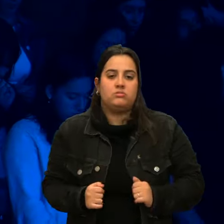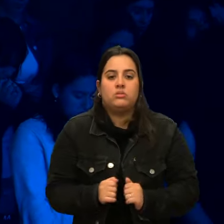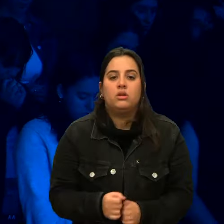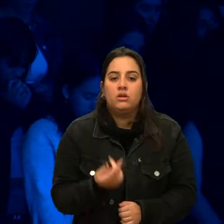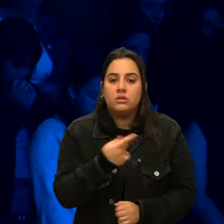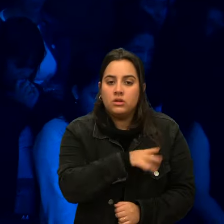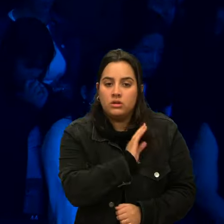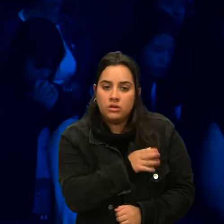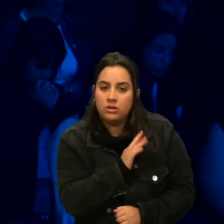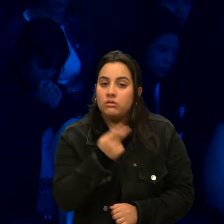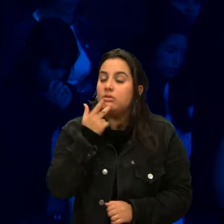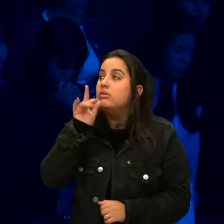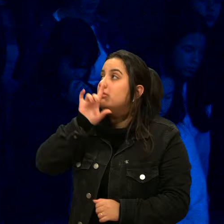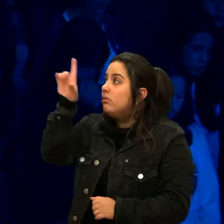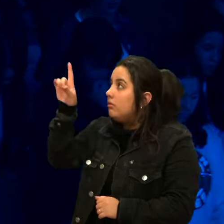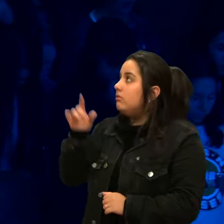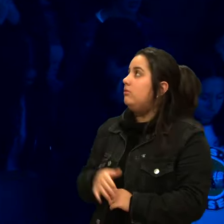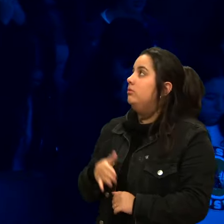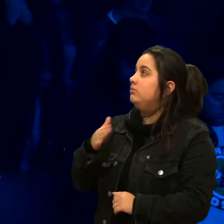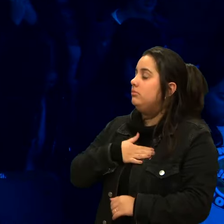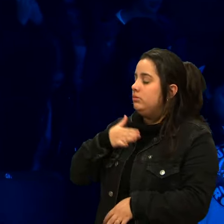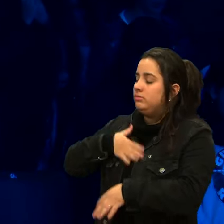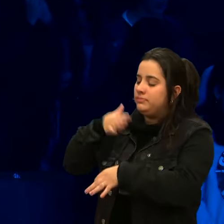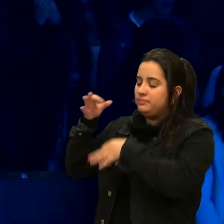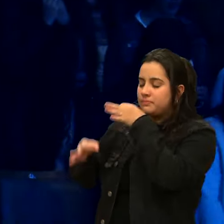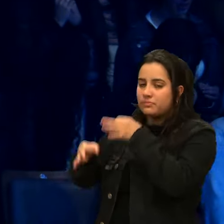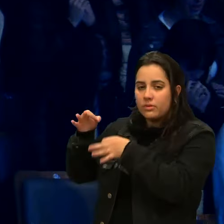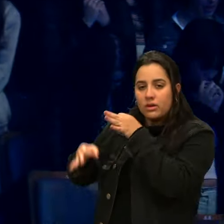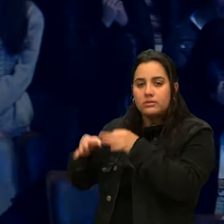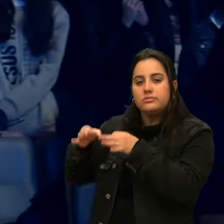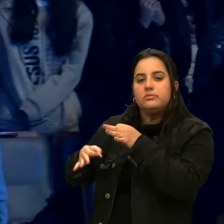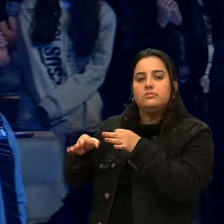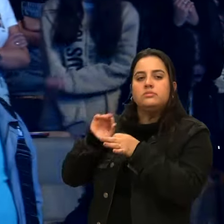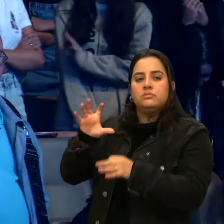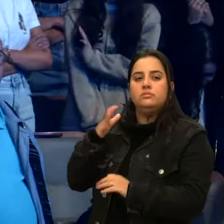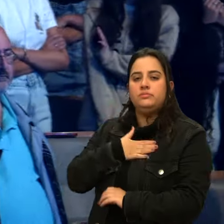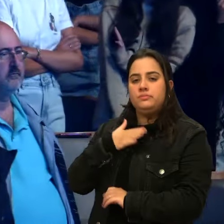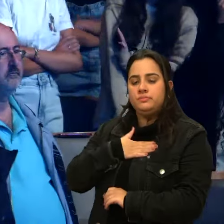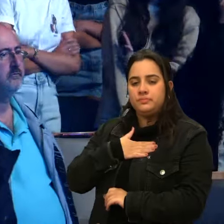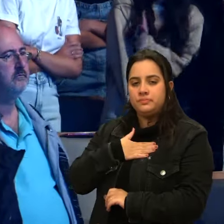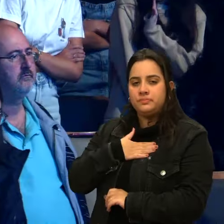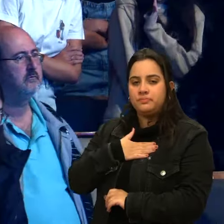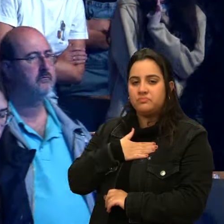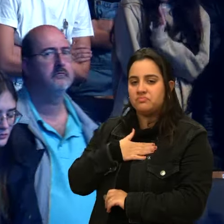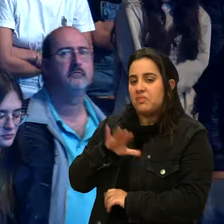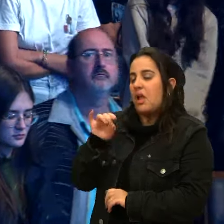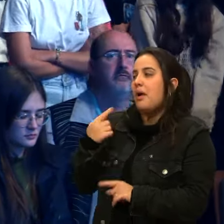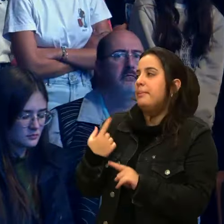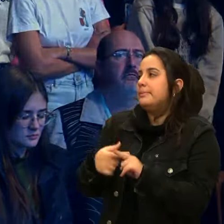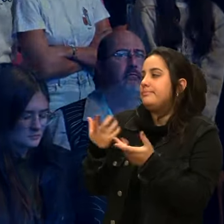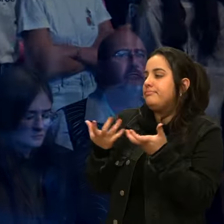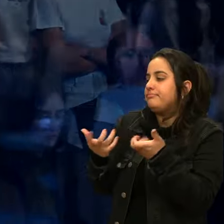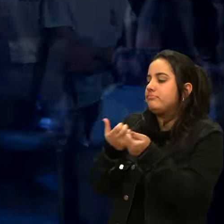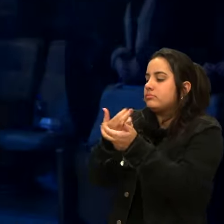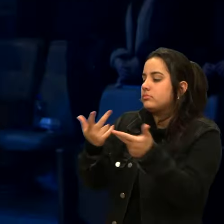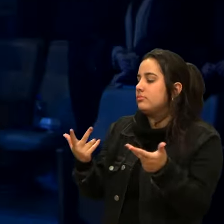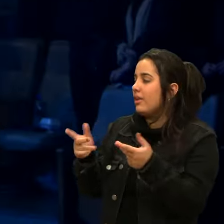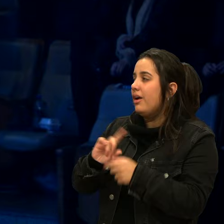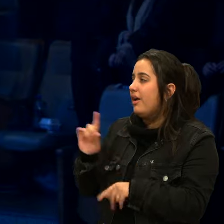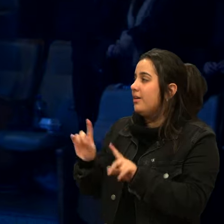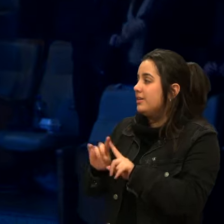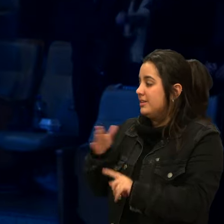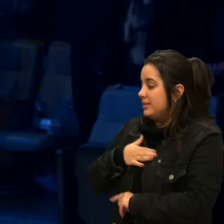dizer, Deus, a minha integridade, a maneira que eu ajo, não é porque eu quero conquistar alguma coisa, mas porque é a